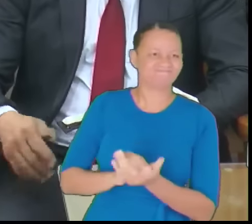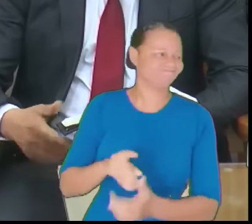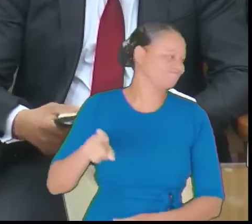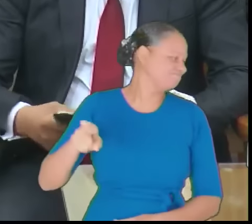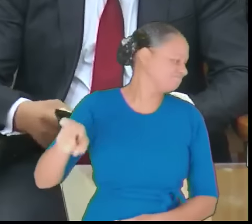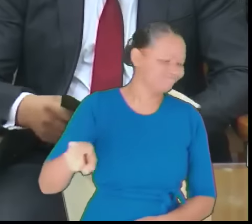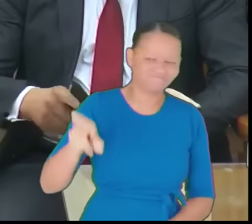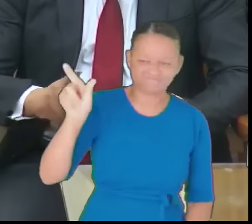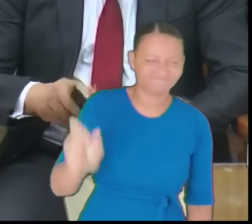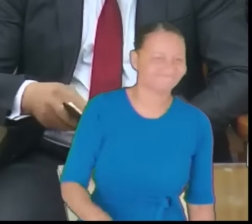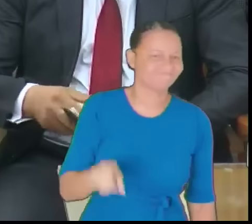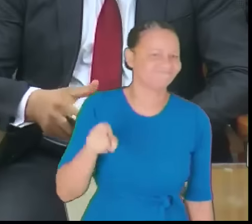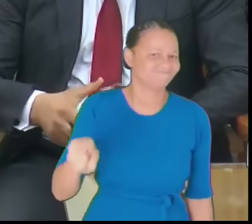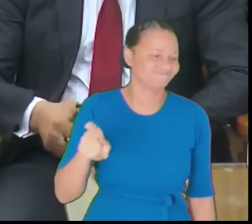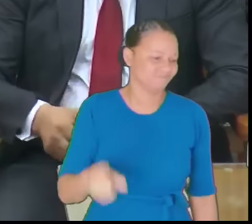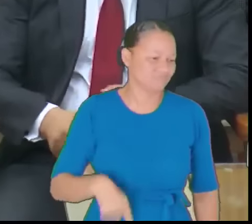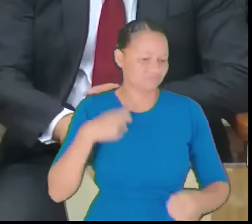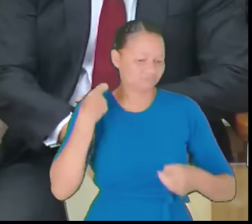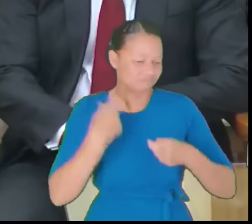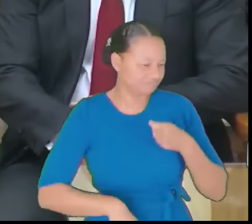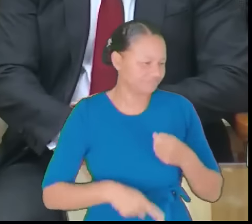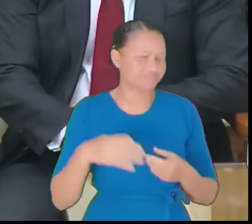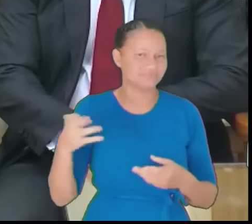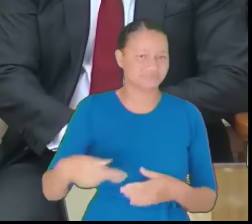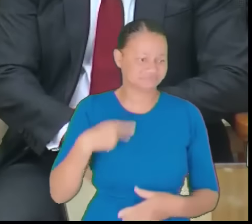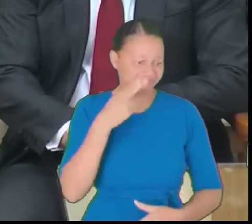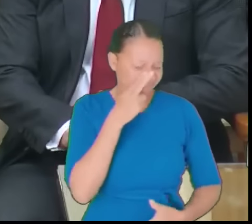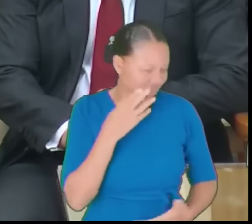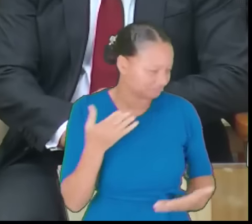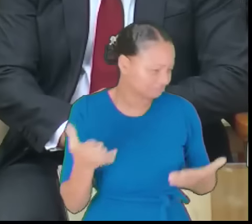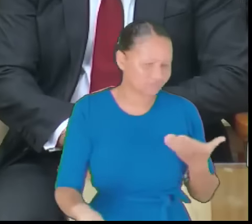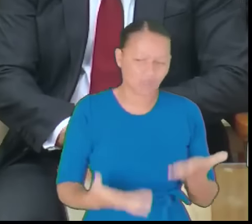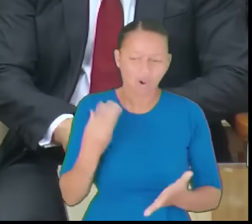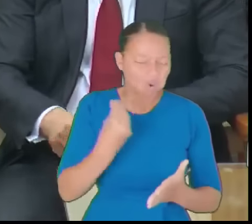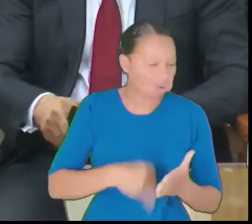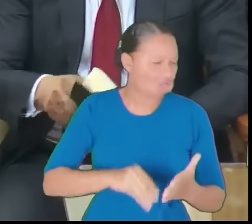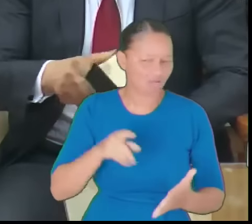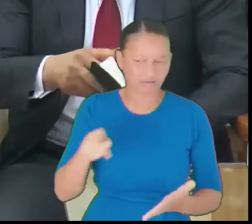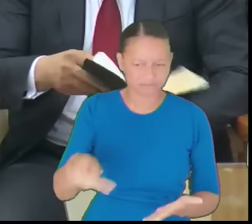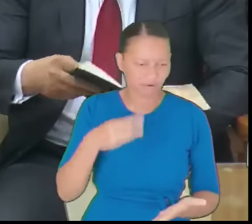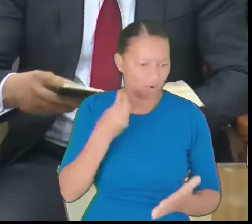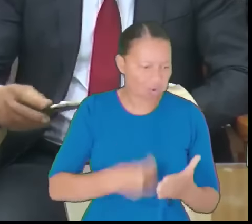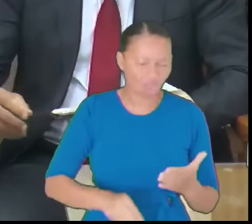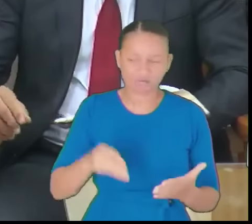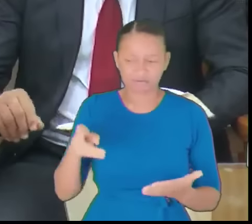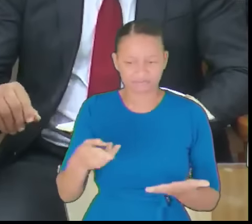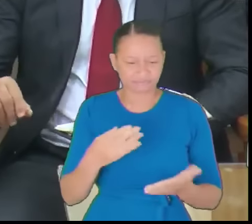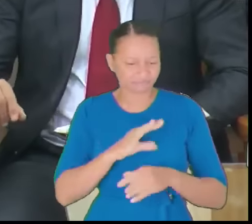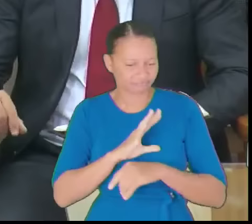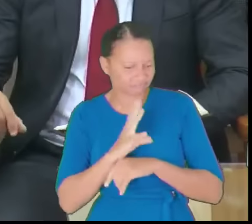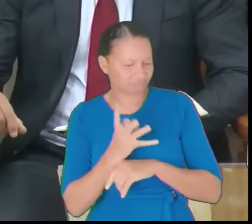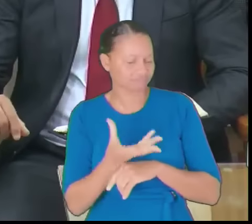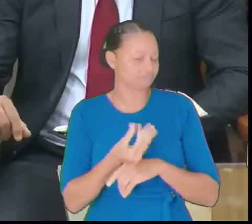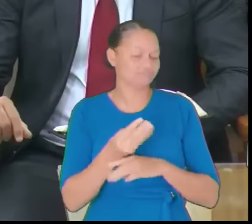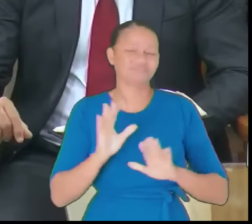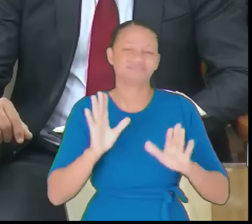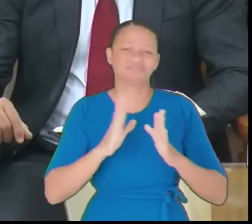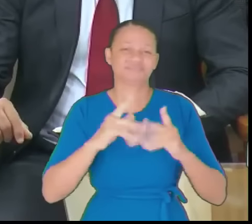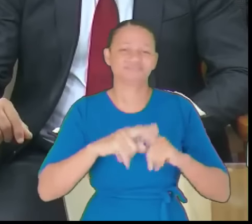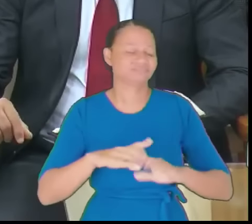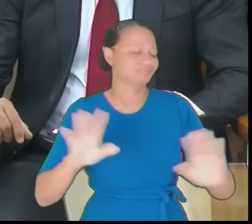irmão, um camarada, ele estuprou e ele disse que é crente, ele roubou a igreja, não, meu